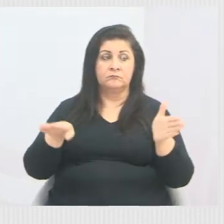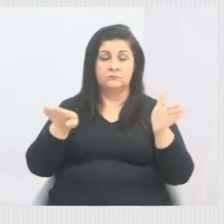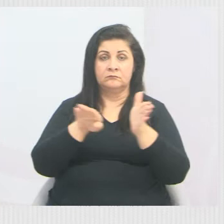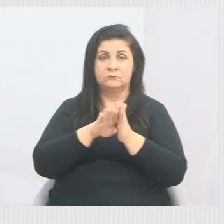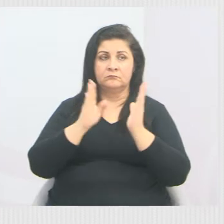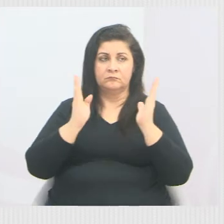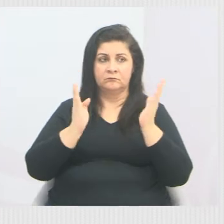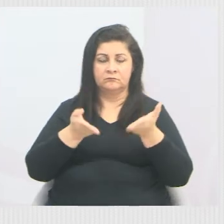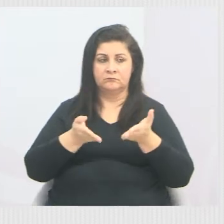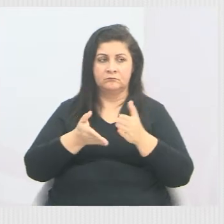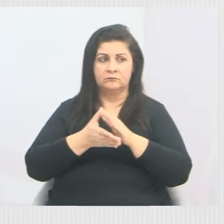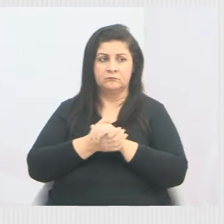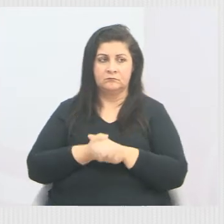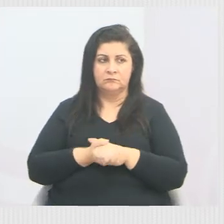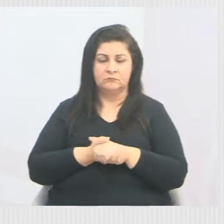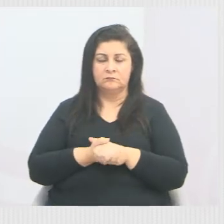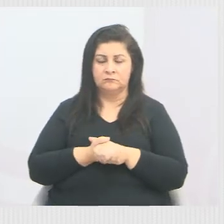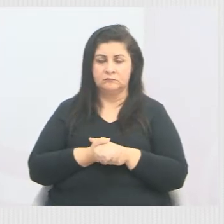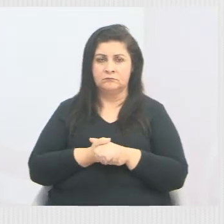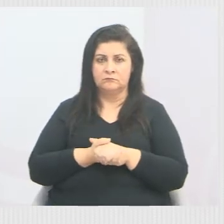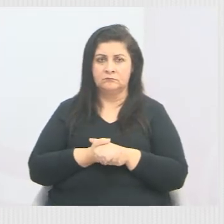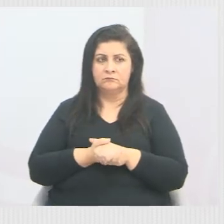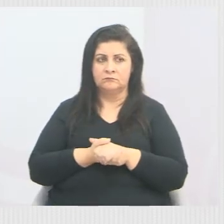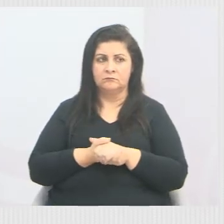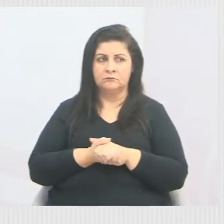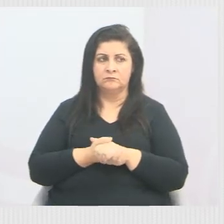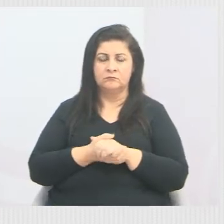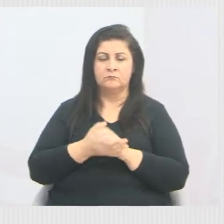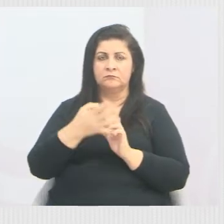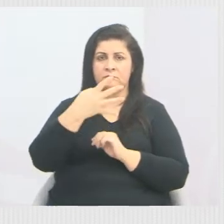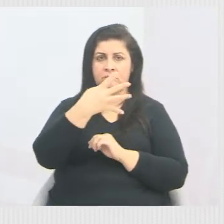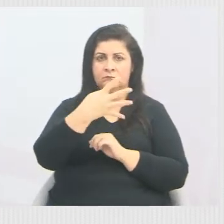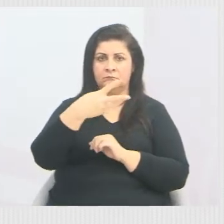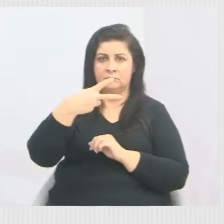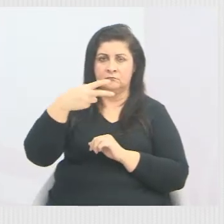momento, sobre essa receita acima, né, que eles falamos, né,